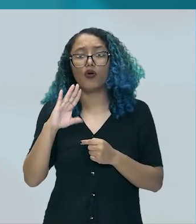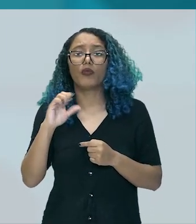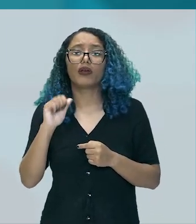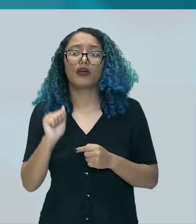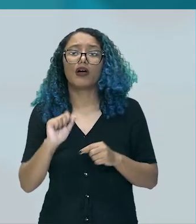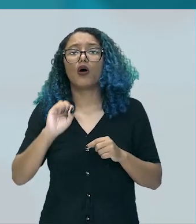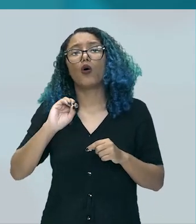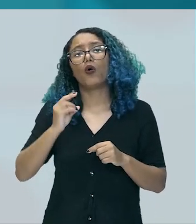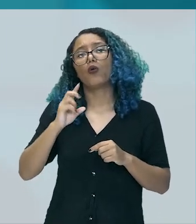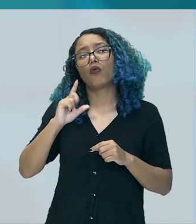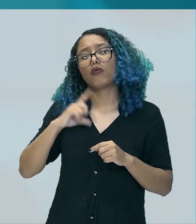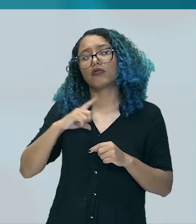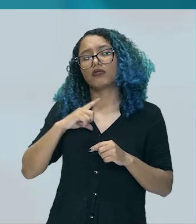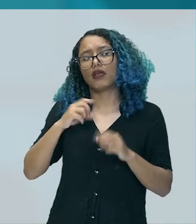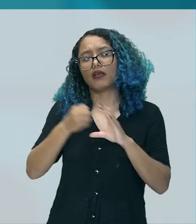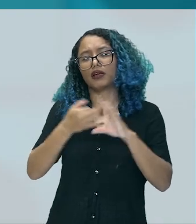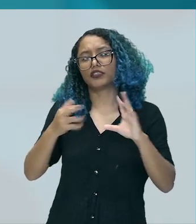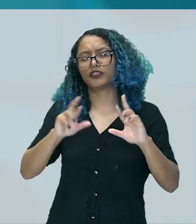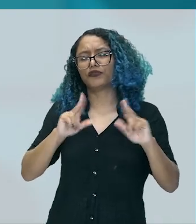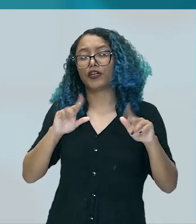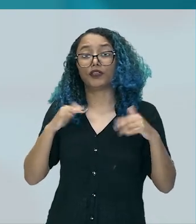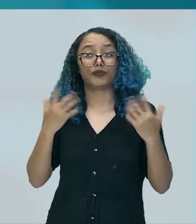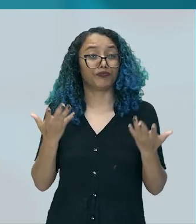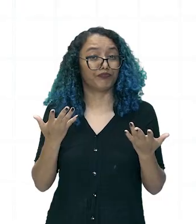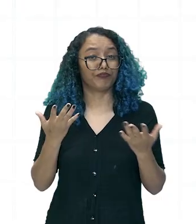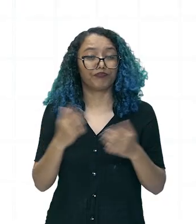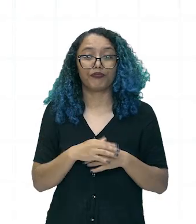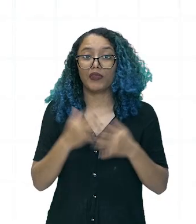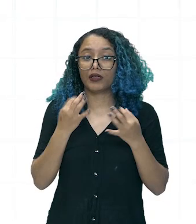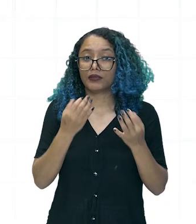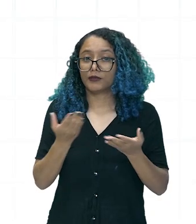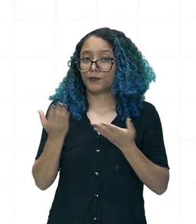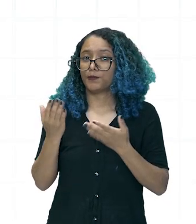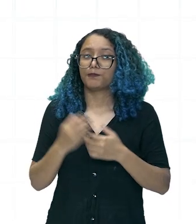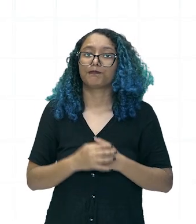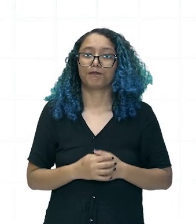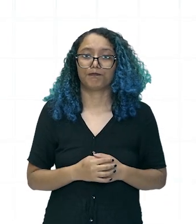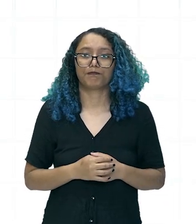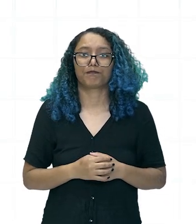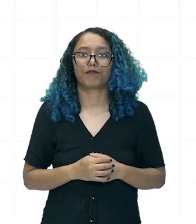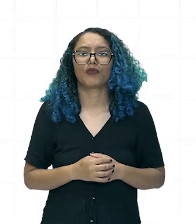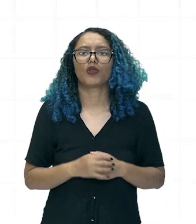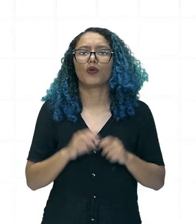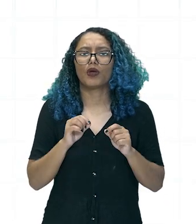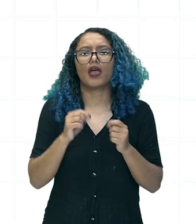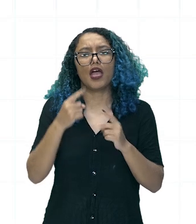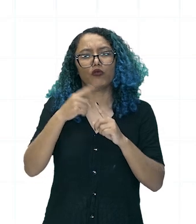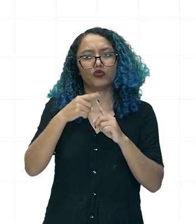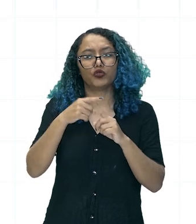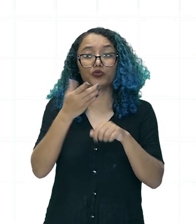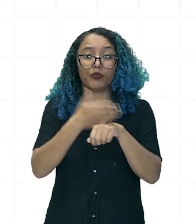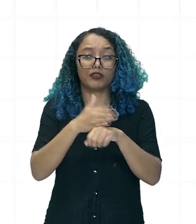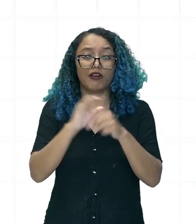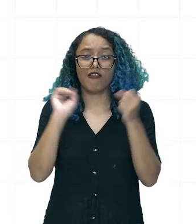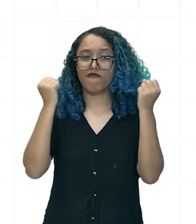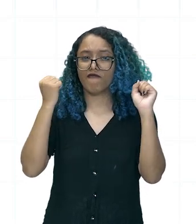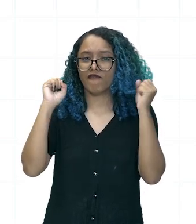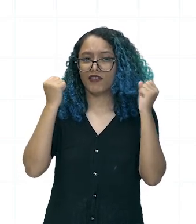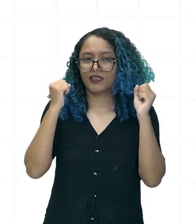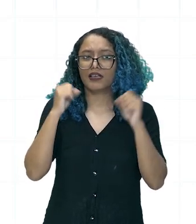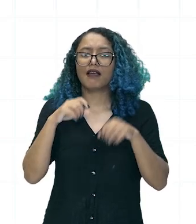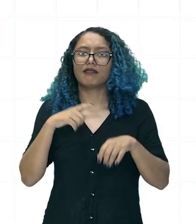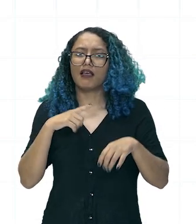resistência. Então, nós temos aí vários tipos de ginástica e cada uma vai trabalhar um desses elementos ou todos eles, tá? E aí,